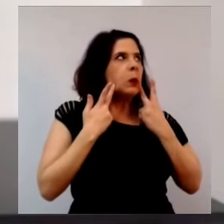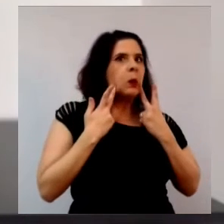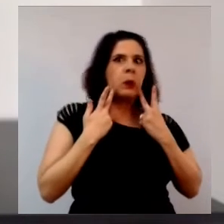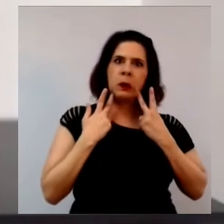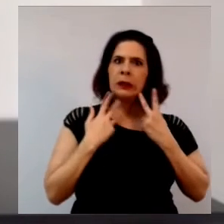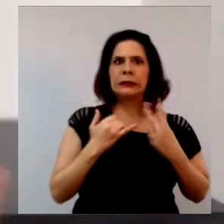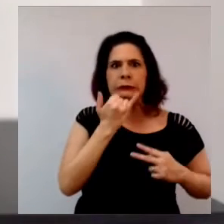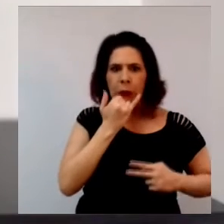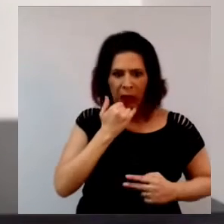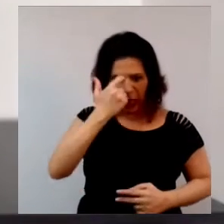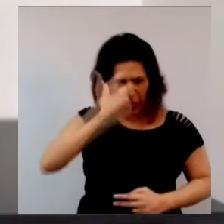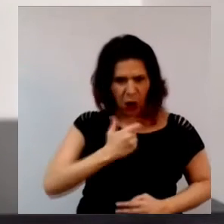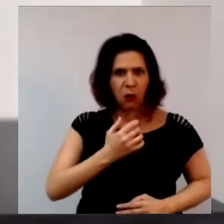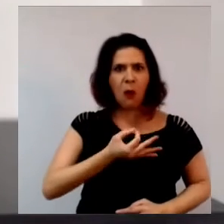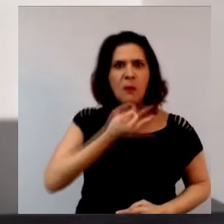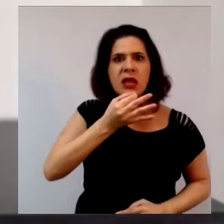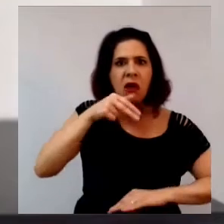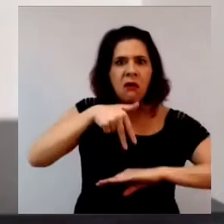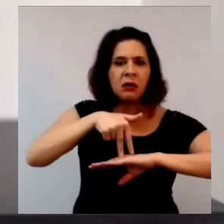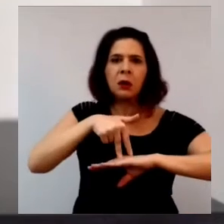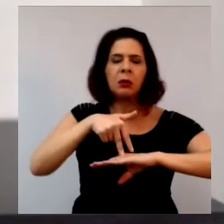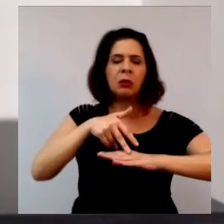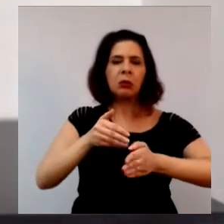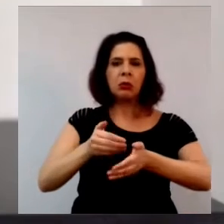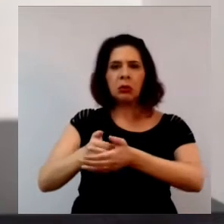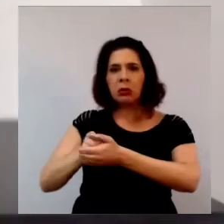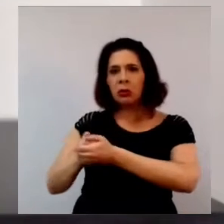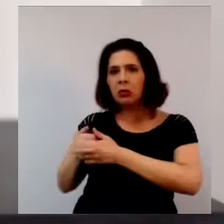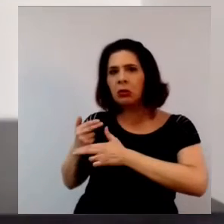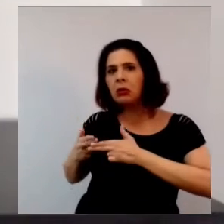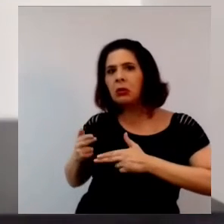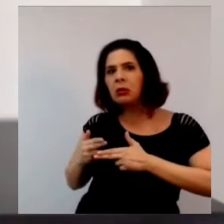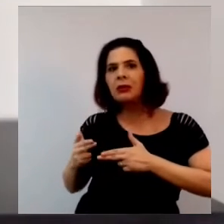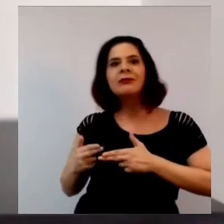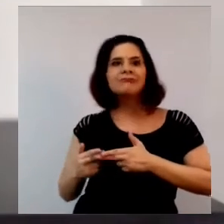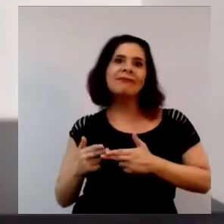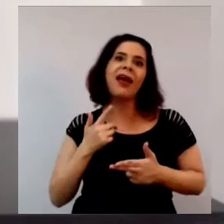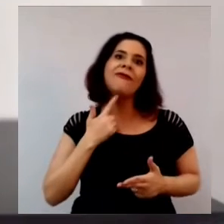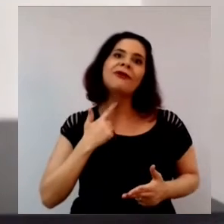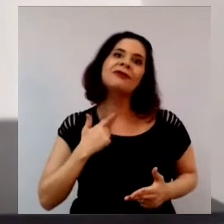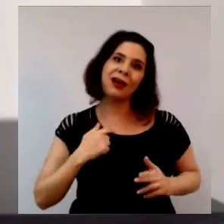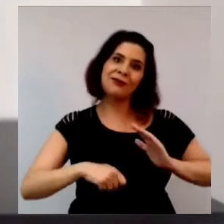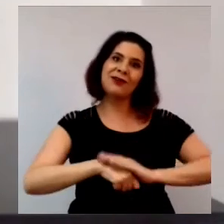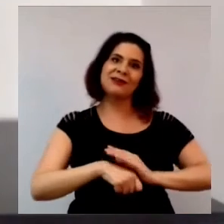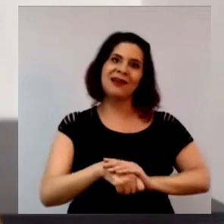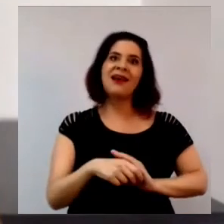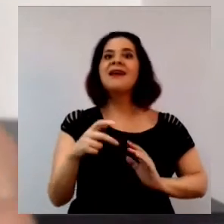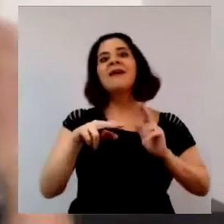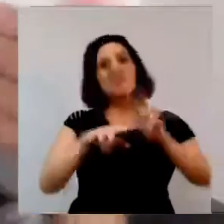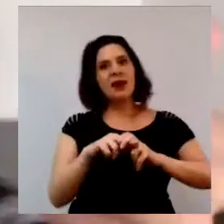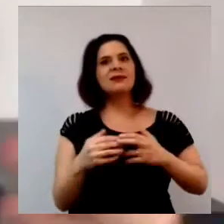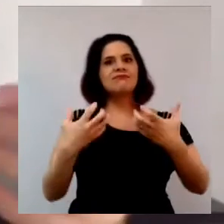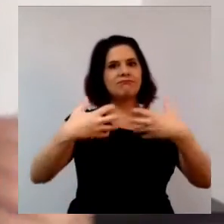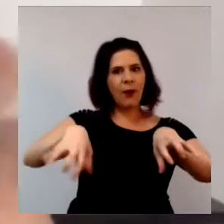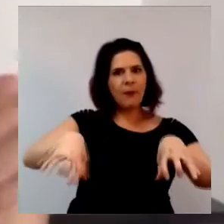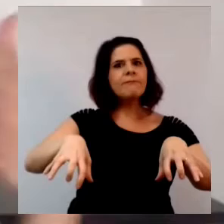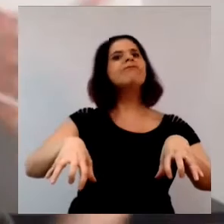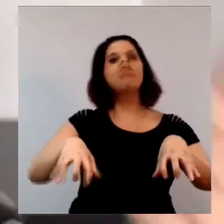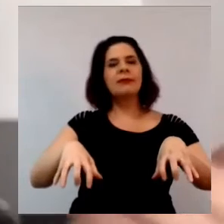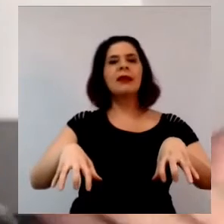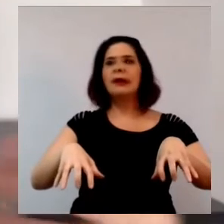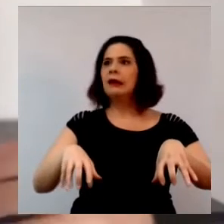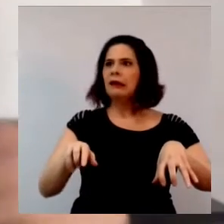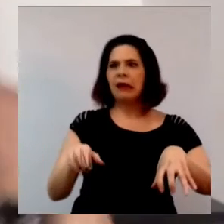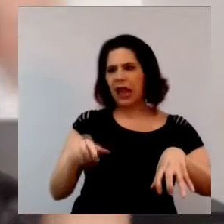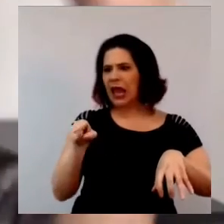posicionar, e aí, paradoxalmente, como o Paulo falou, esse doisladismo é reforçado, porque você sempre fica com medo com o que o outro lado